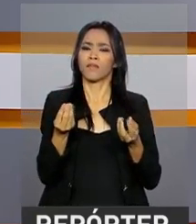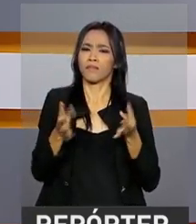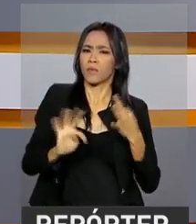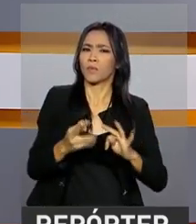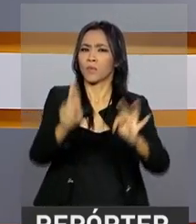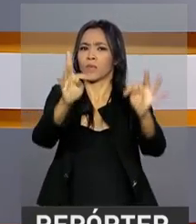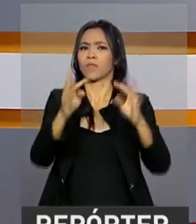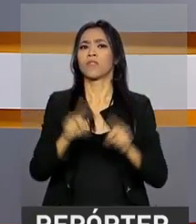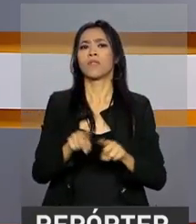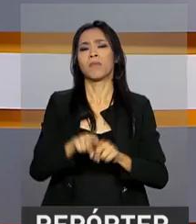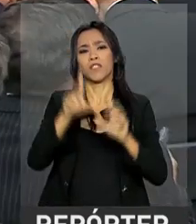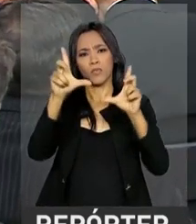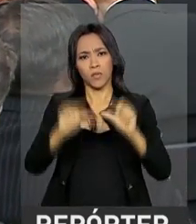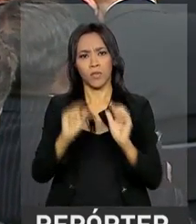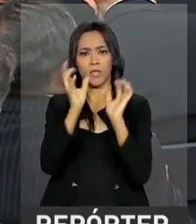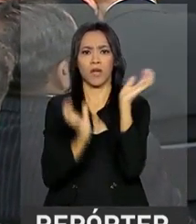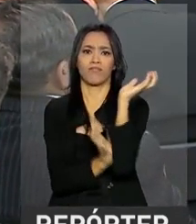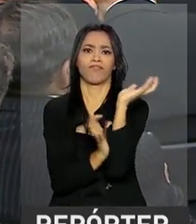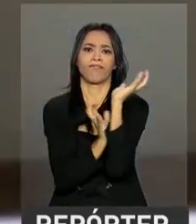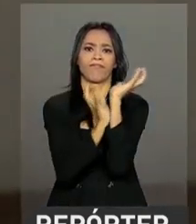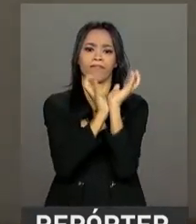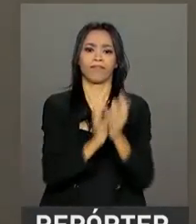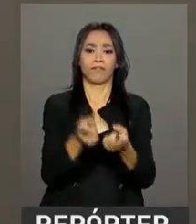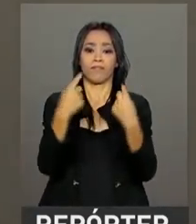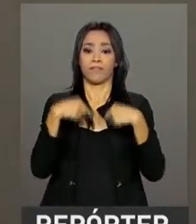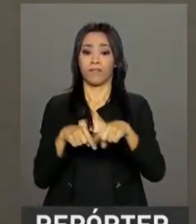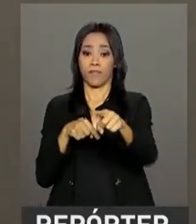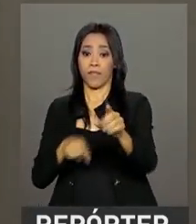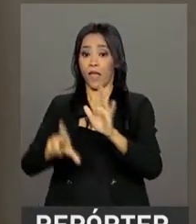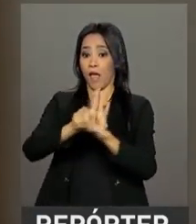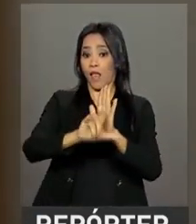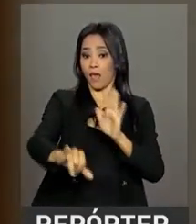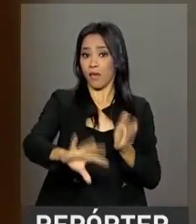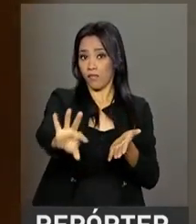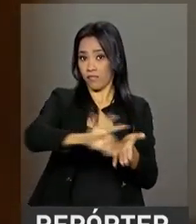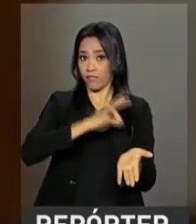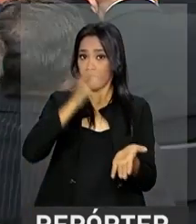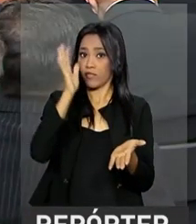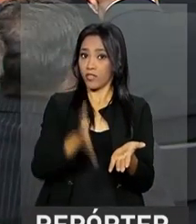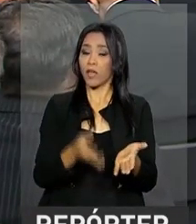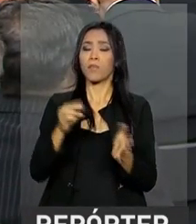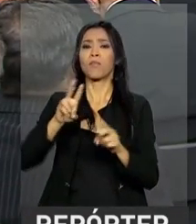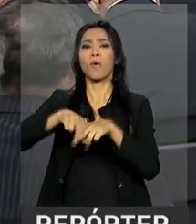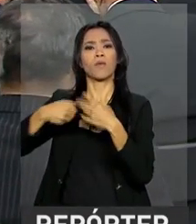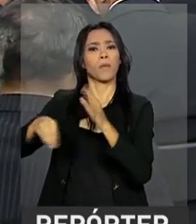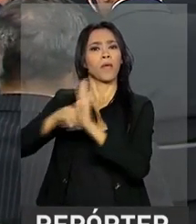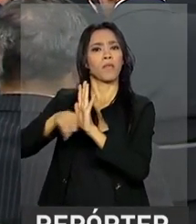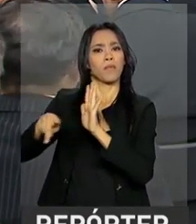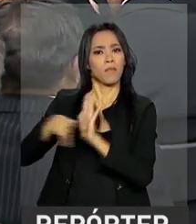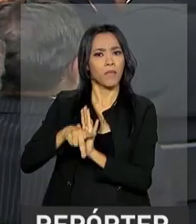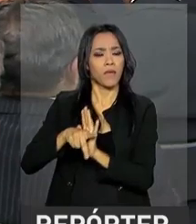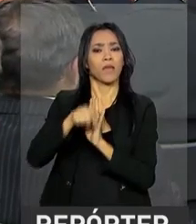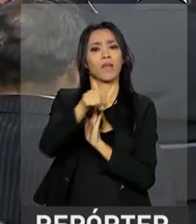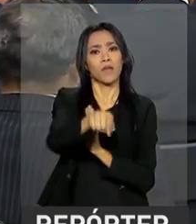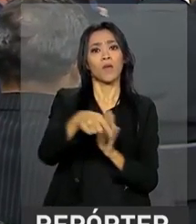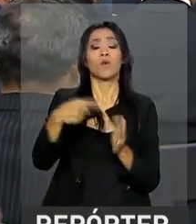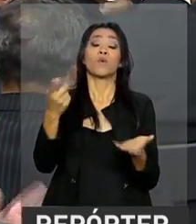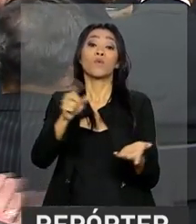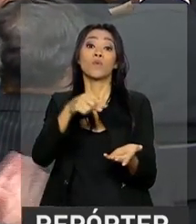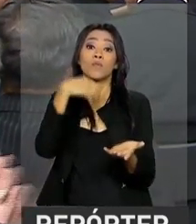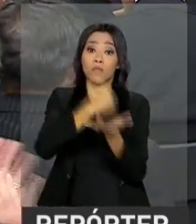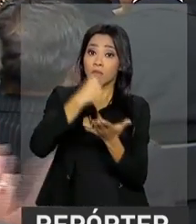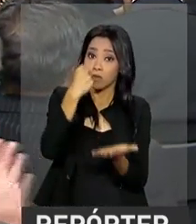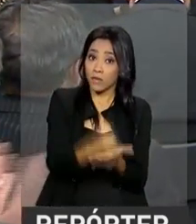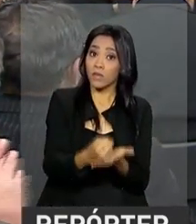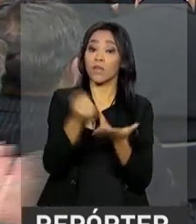concessões com a sanção da lei que teve origem em uma Medida Provisória os processos de renovação de concessão de